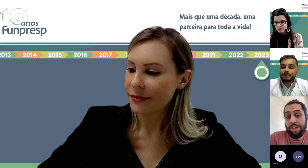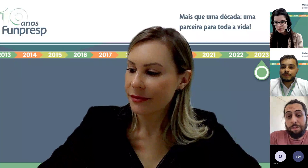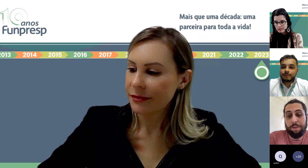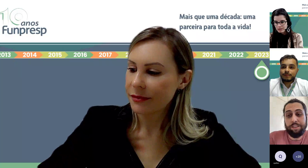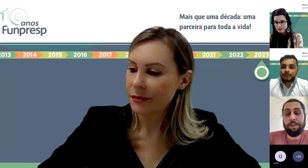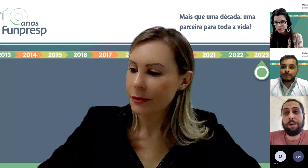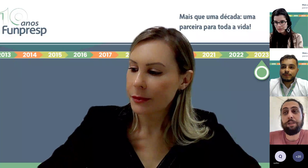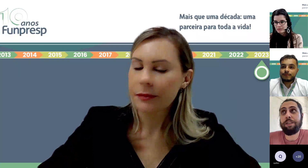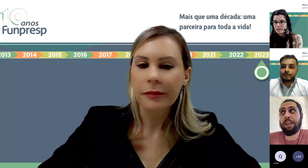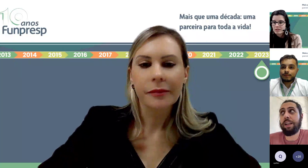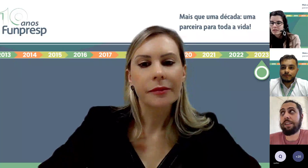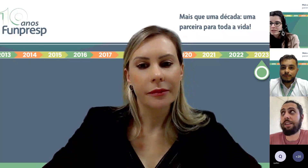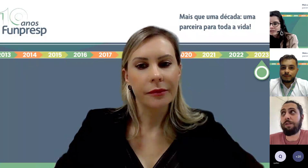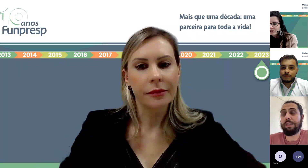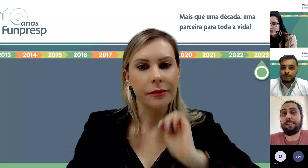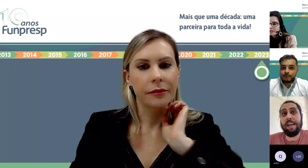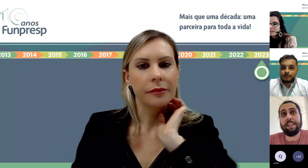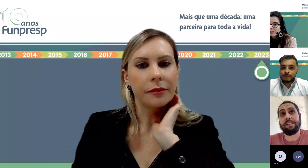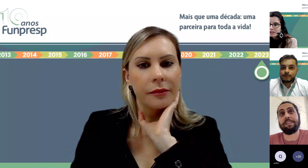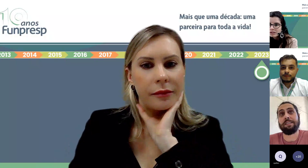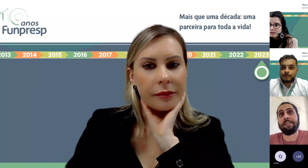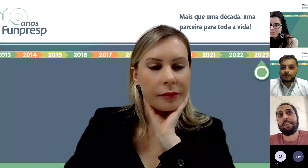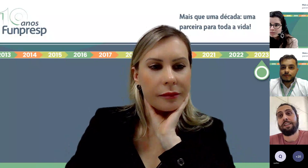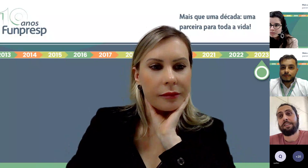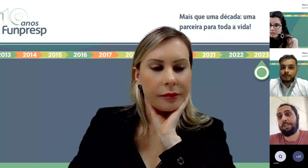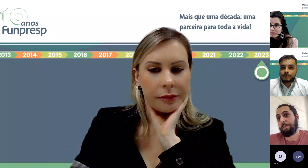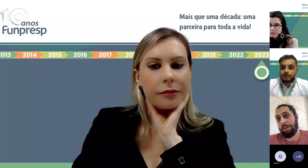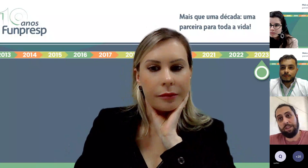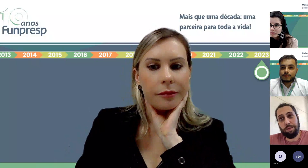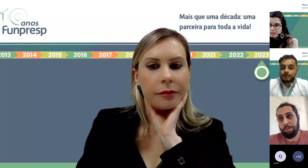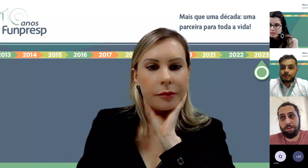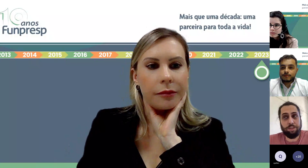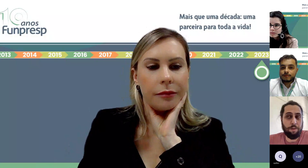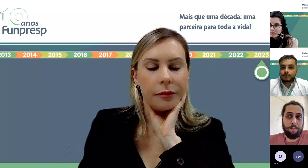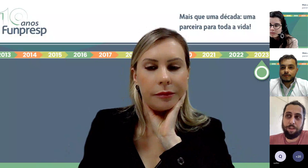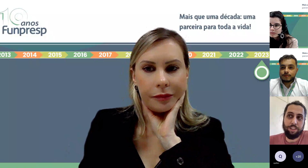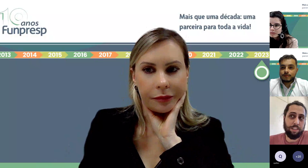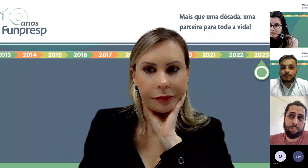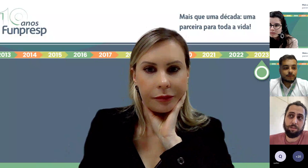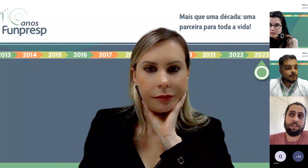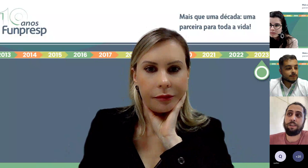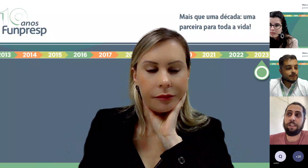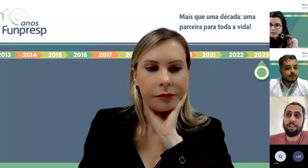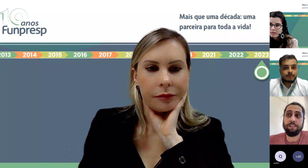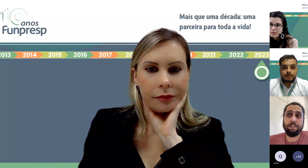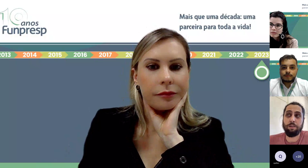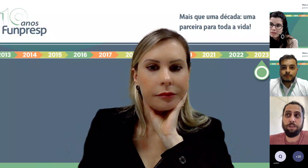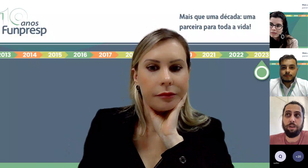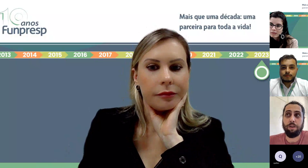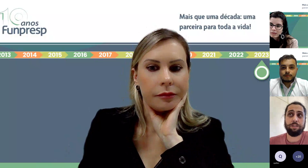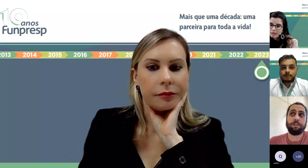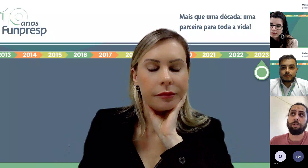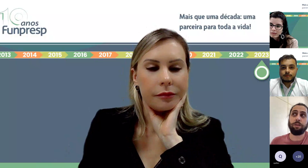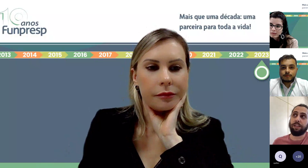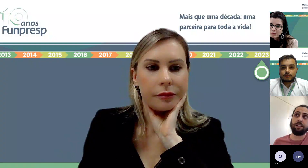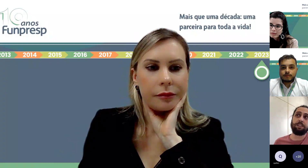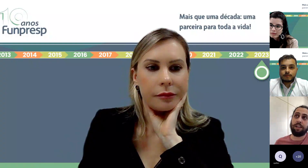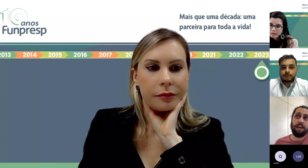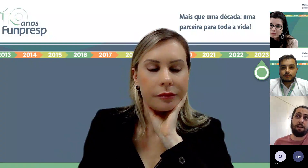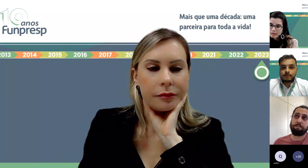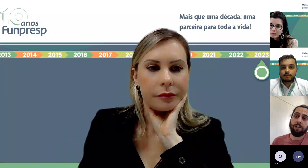escutei. Mas eu tenho uma dúvida em relação a saques. Se eu, por exemplo, tiver uma emergência ou se tiver interesse em algum negócio